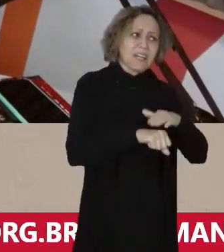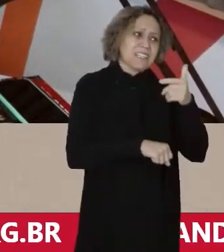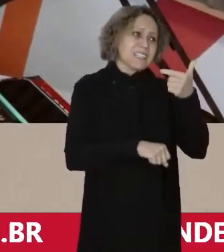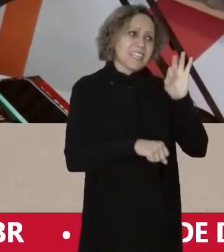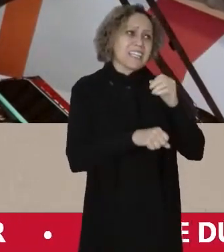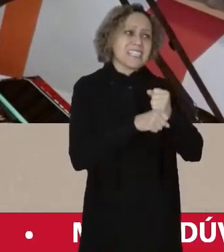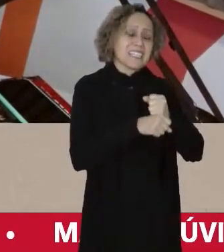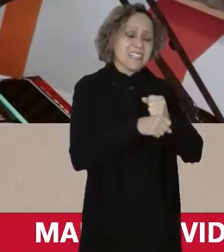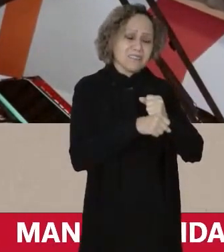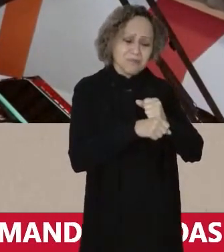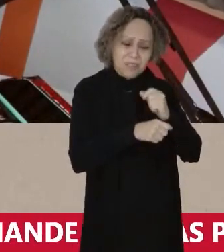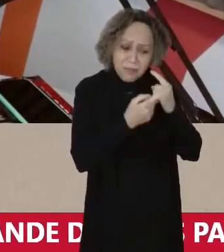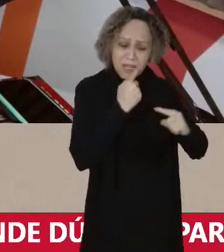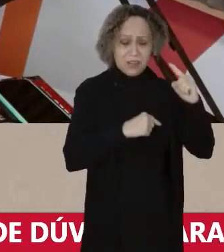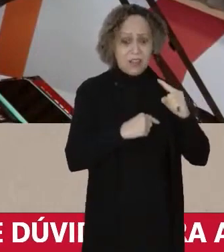pessoas para pegar osso